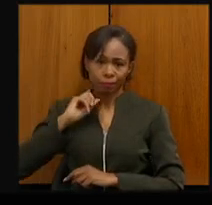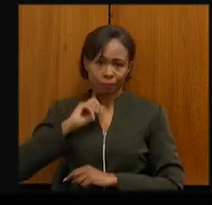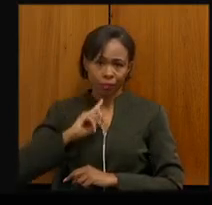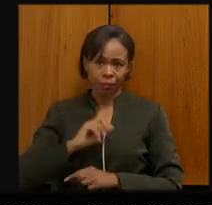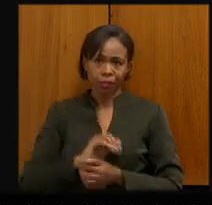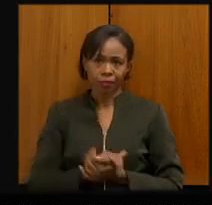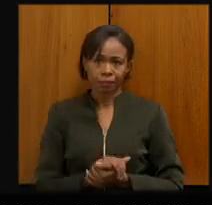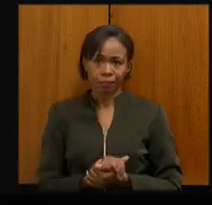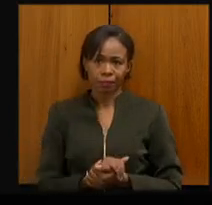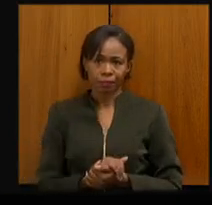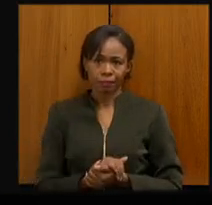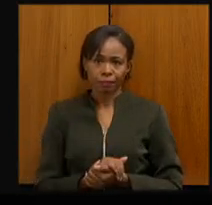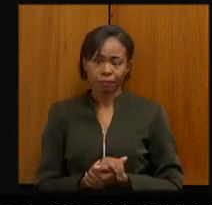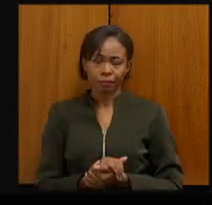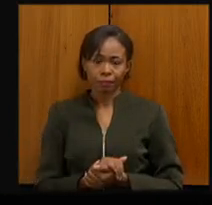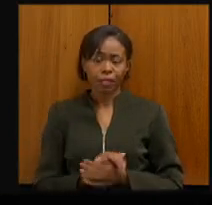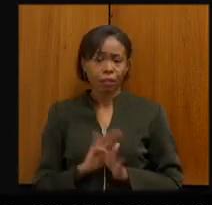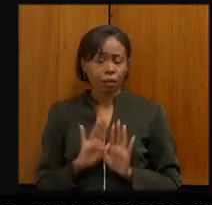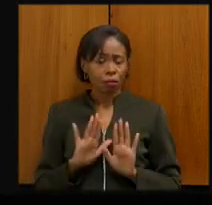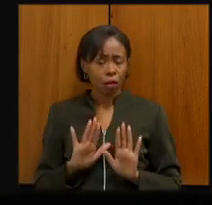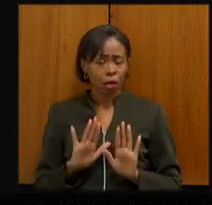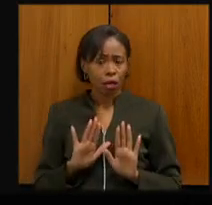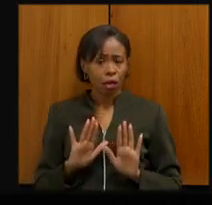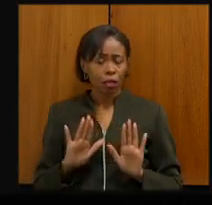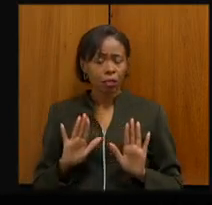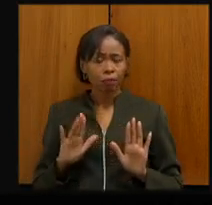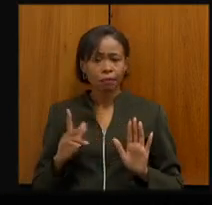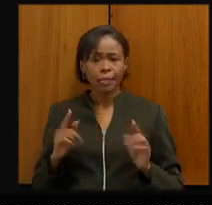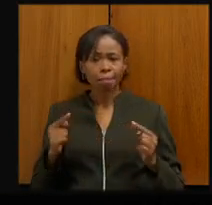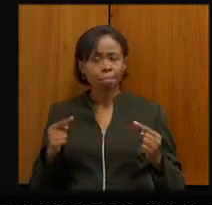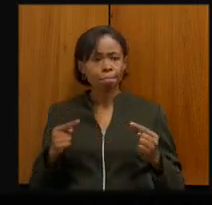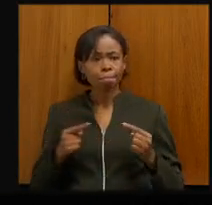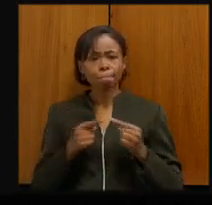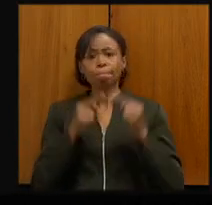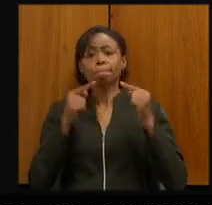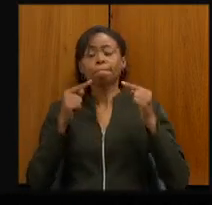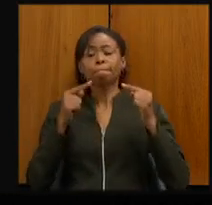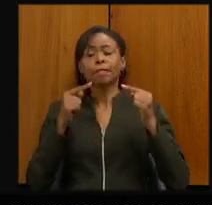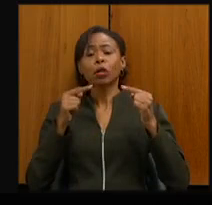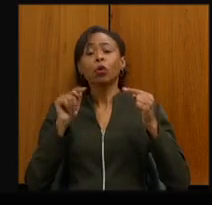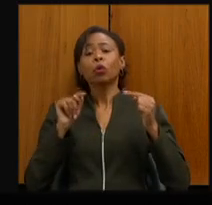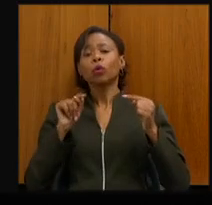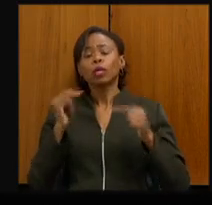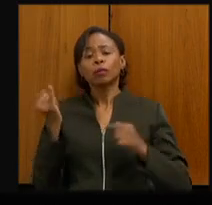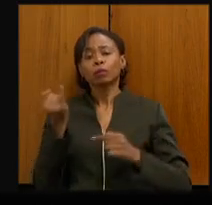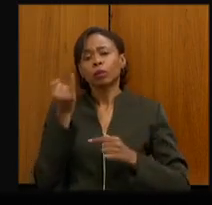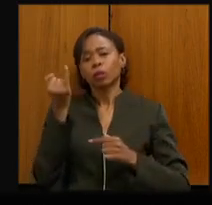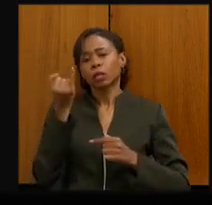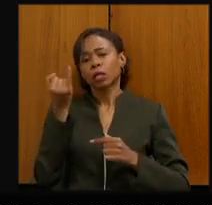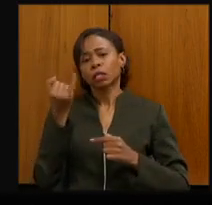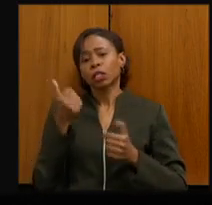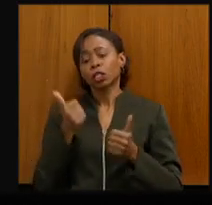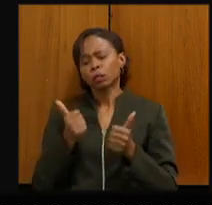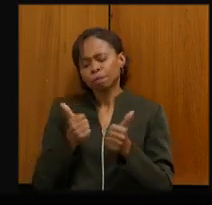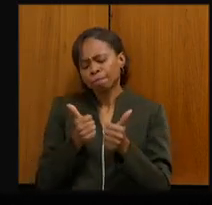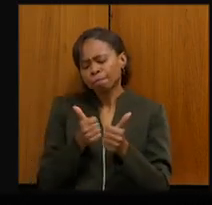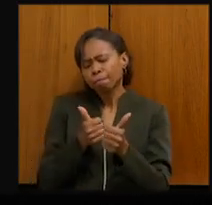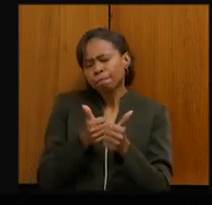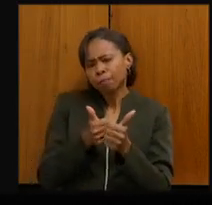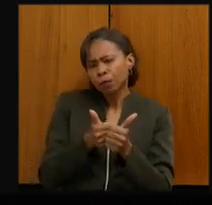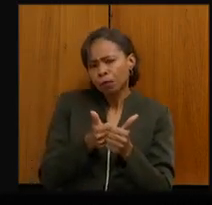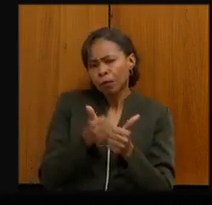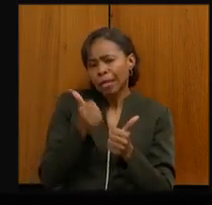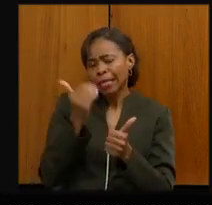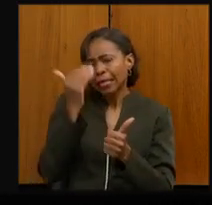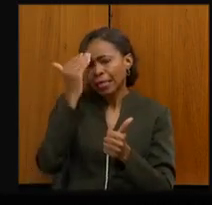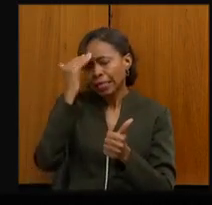nessa questão da importância de uma uma proximidade do sentido o entendimento a